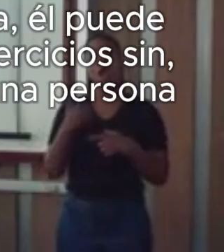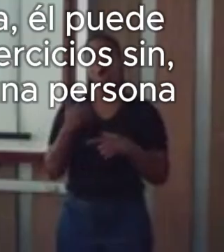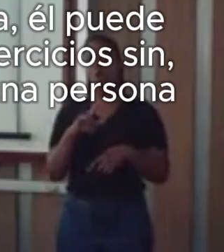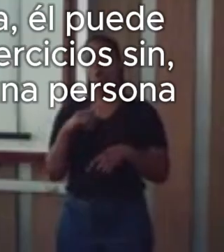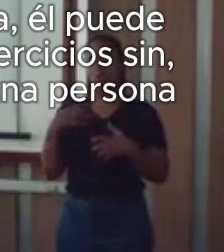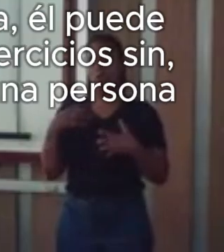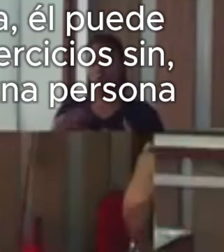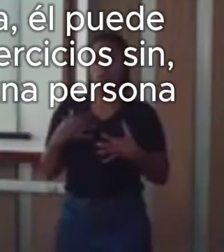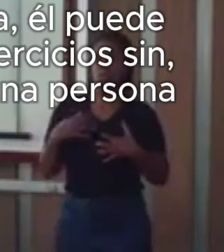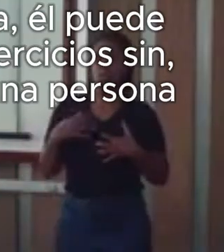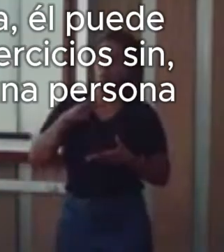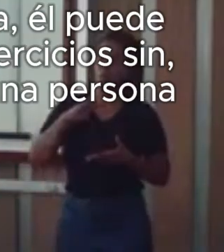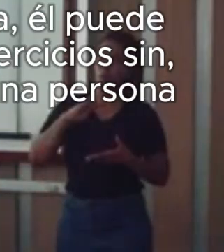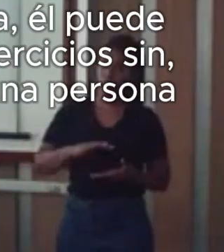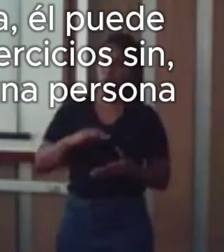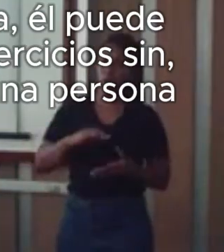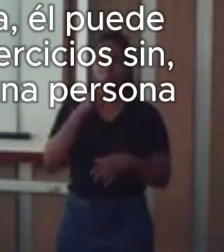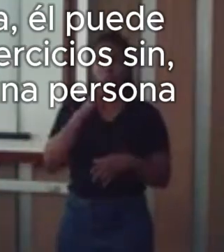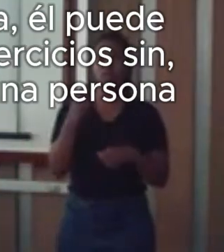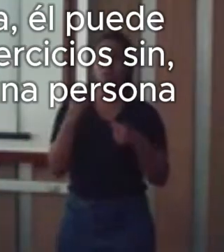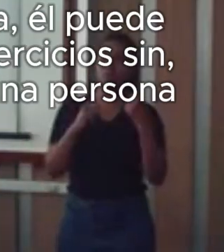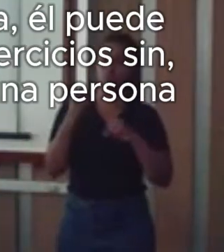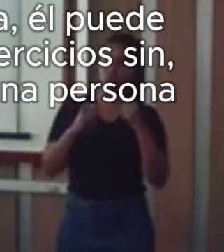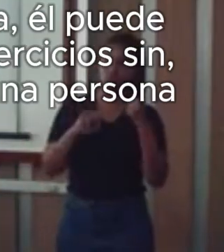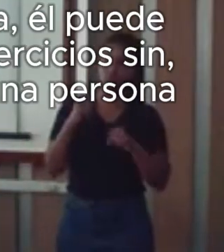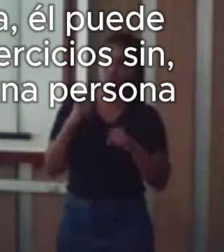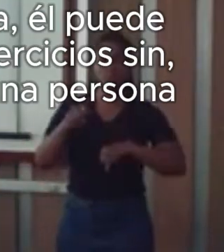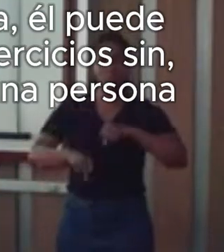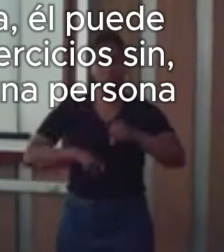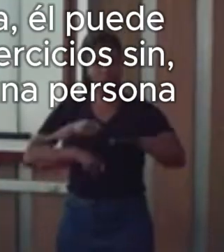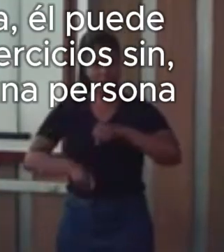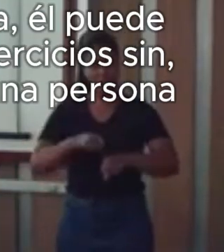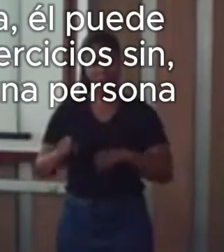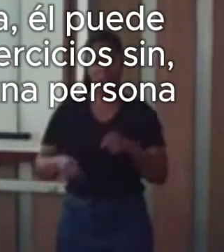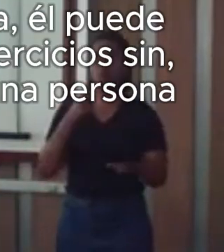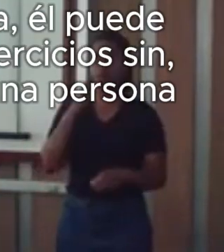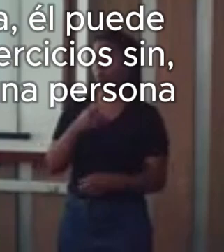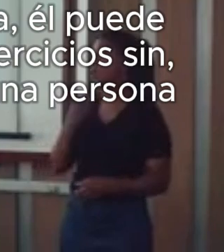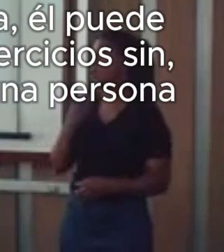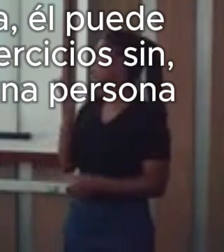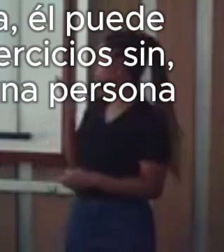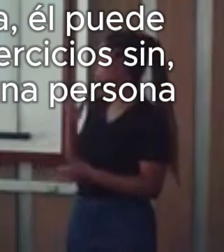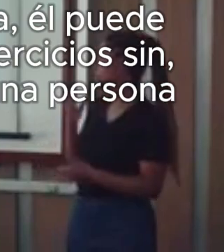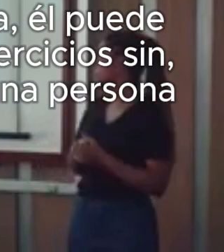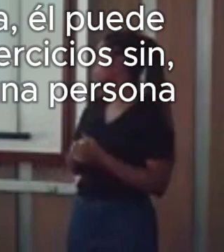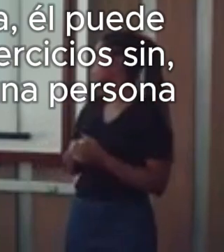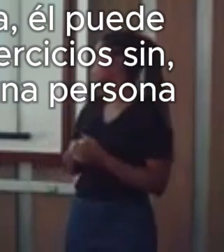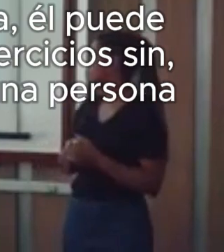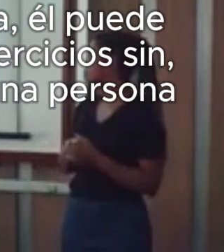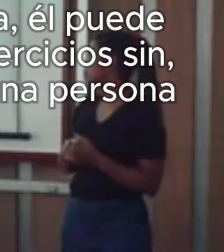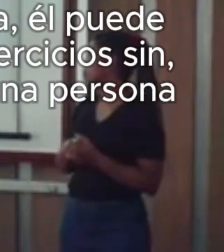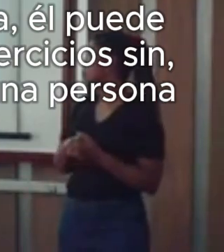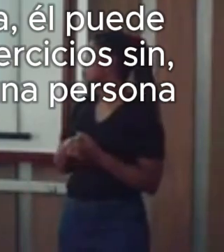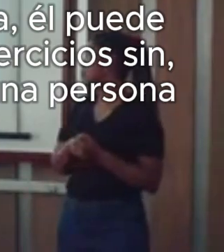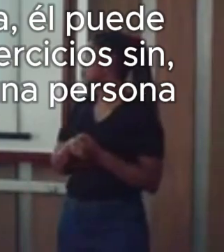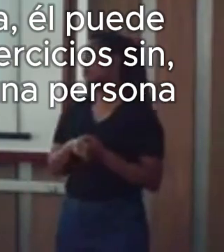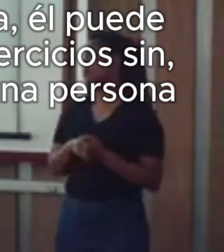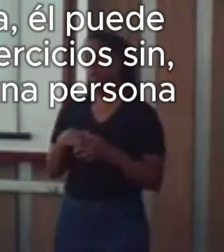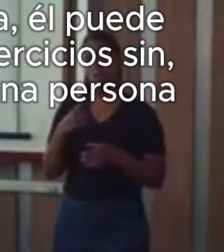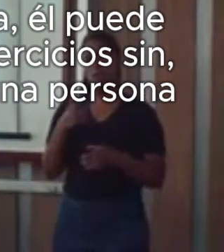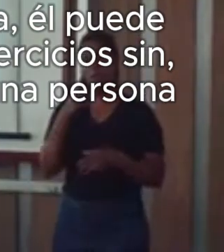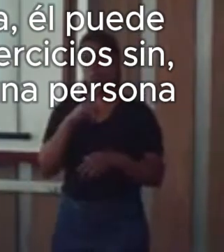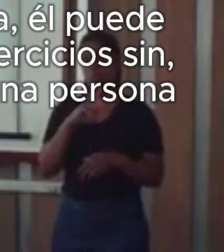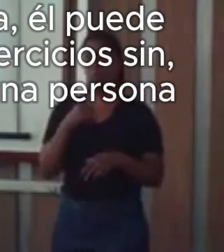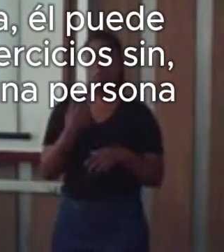fazer exercícios sem gravidade, consegue andar de bicicleta, ela, por exemplo. Então, tem uma pessoa que recuperou bastante,